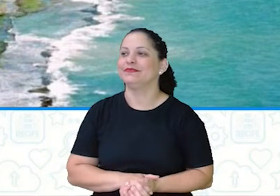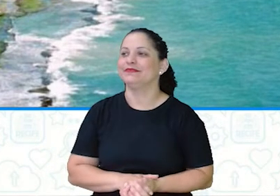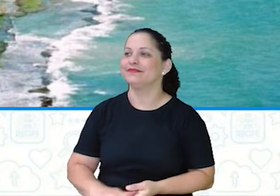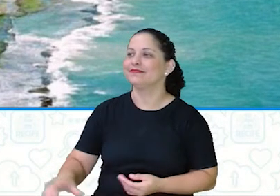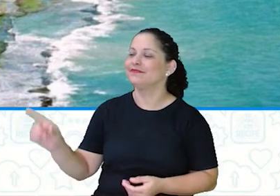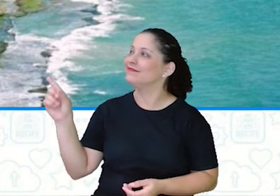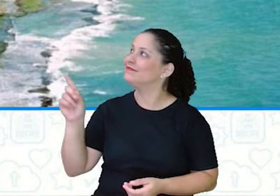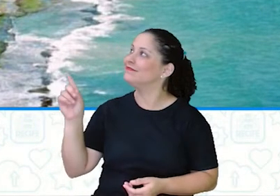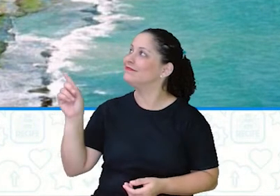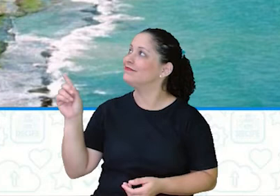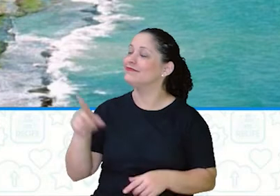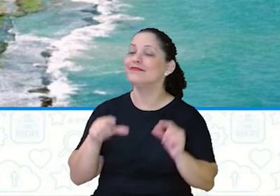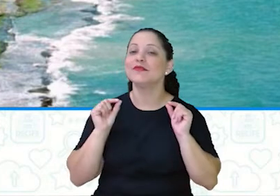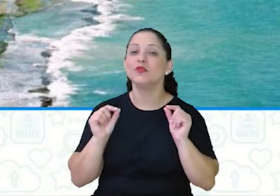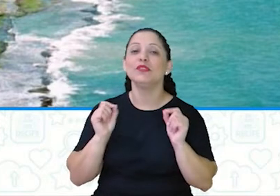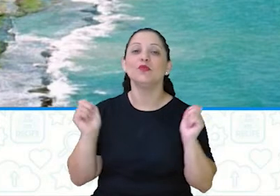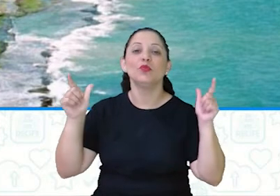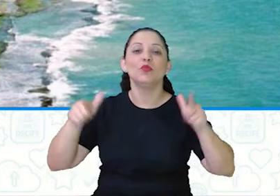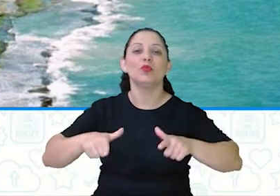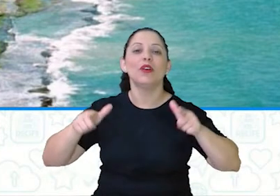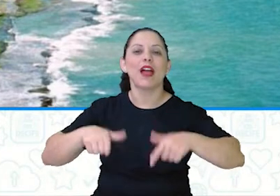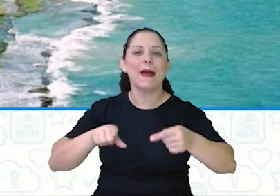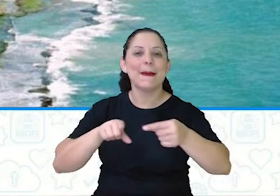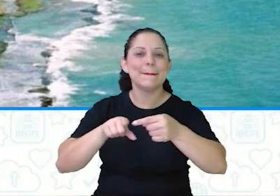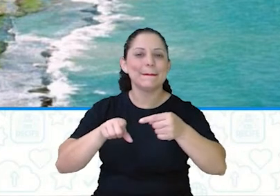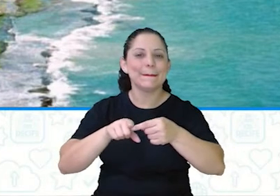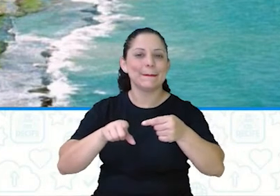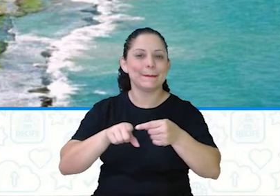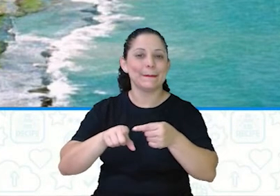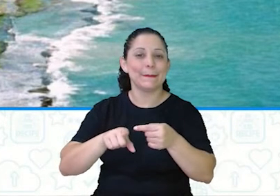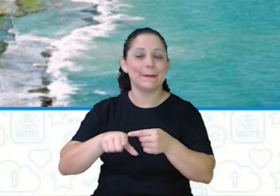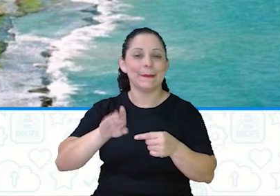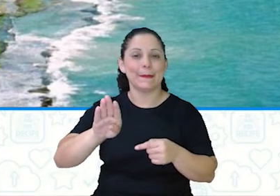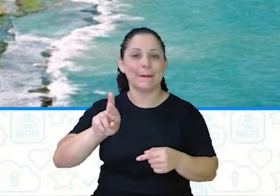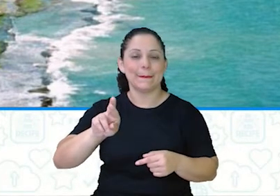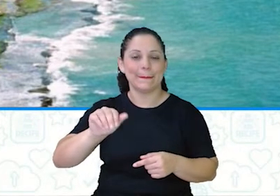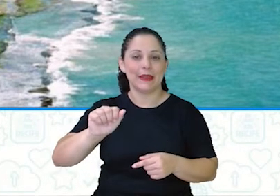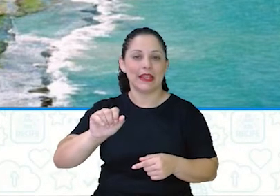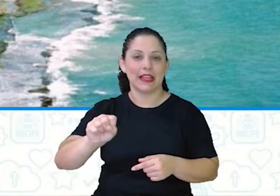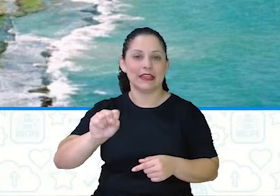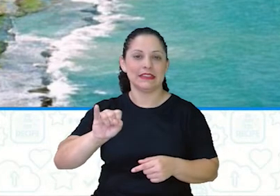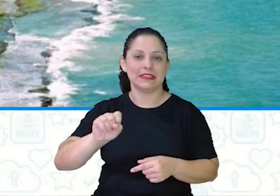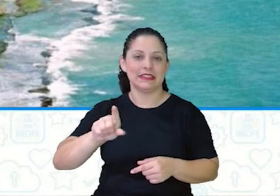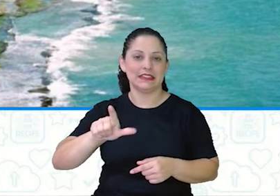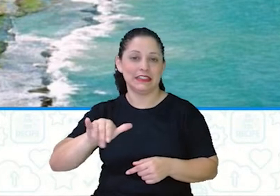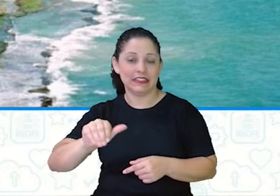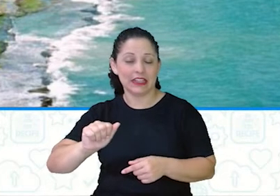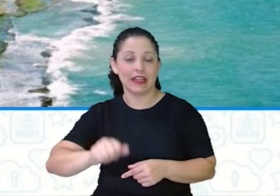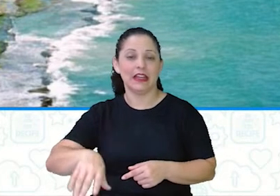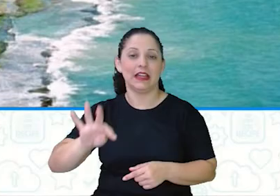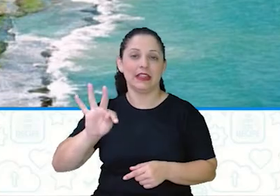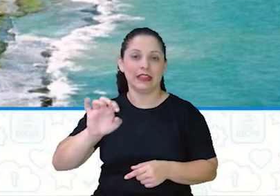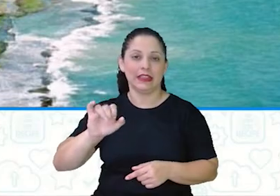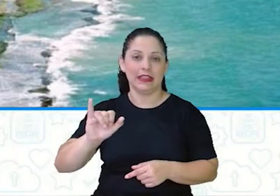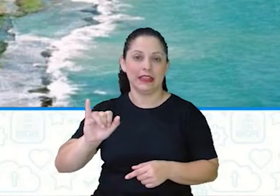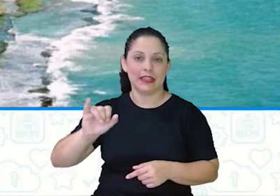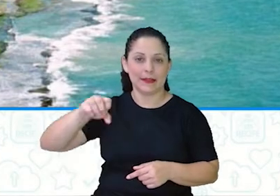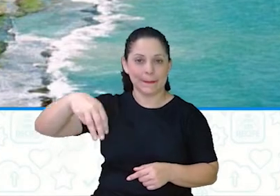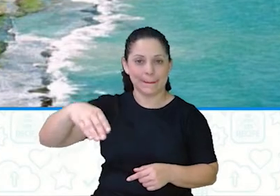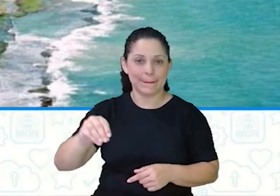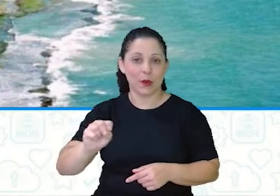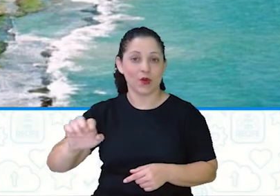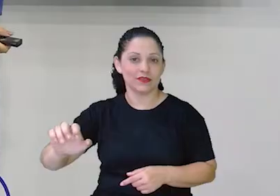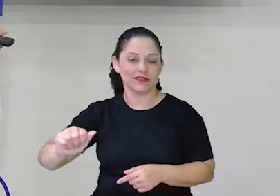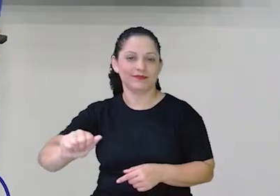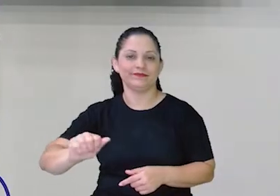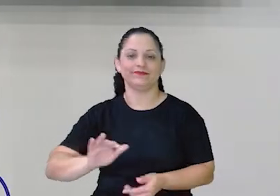Brasília Teimosa. Por que eu peguei essa foto, essa parte de Brasília Teimosa? Porque aqui, gente, a gente observa,